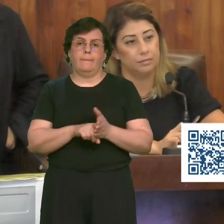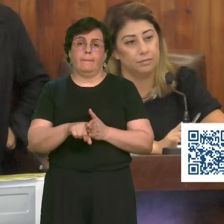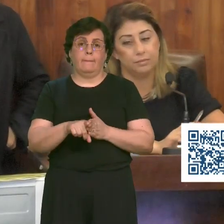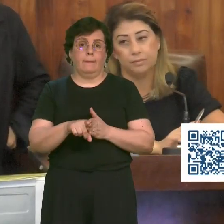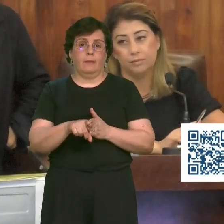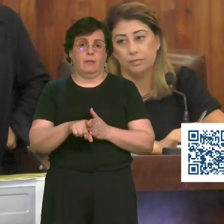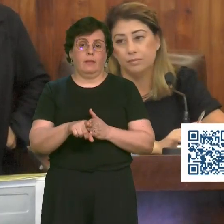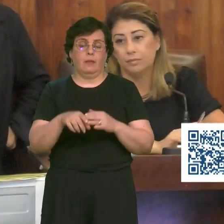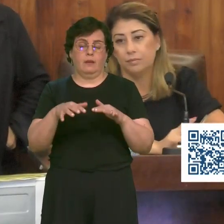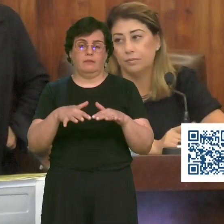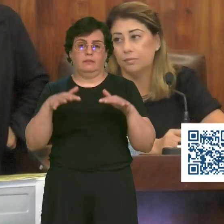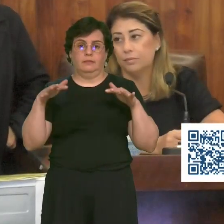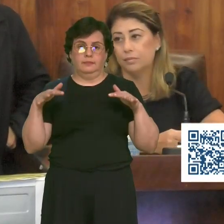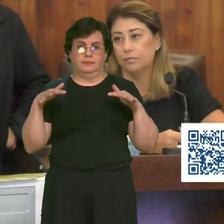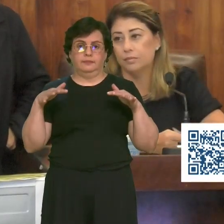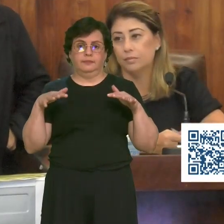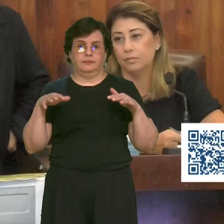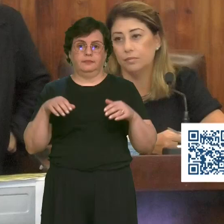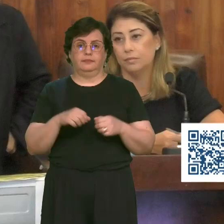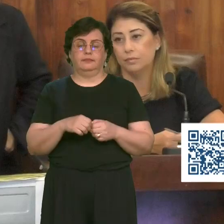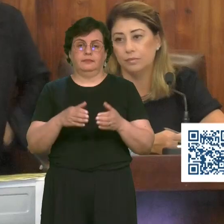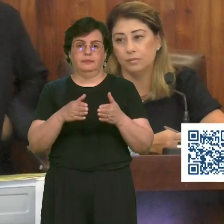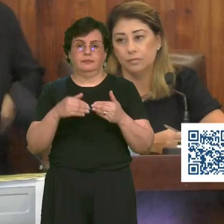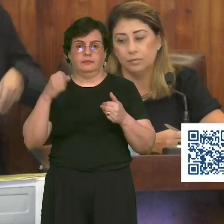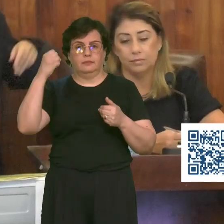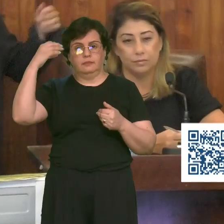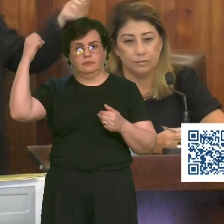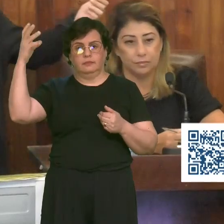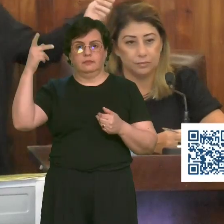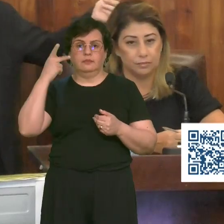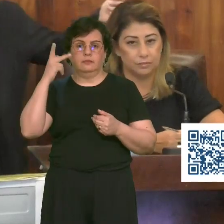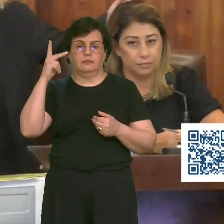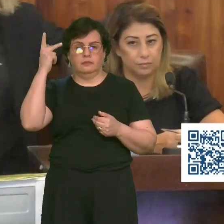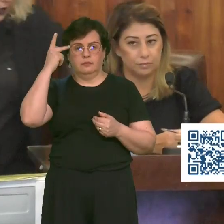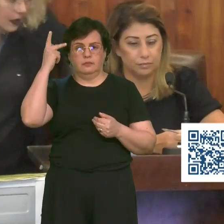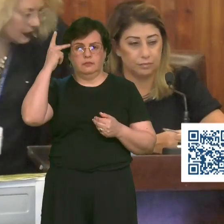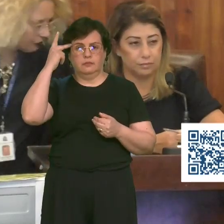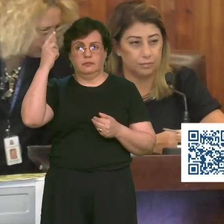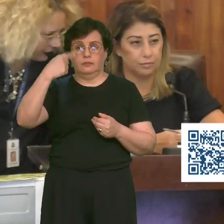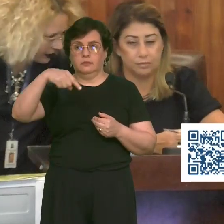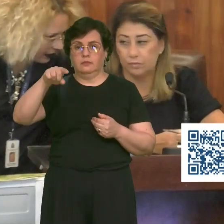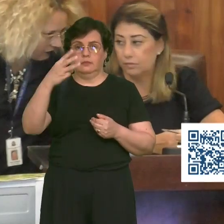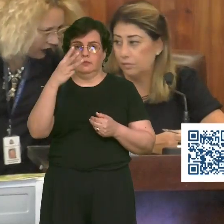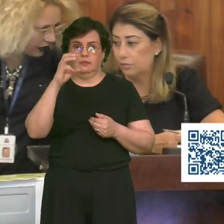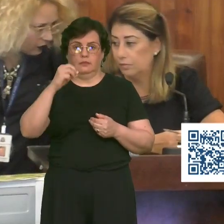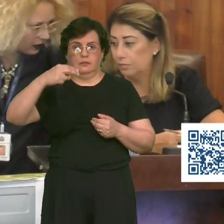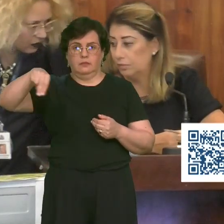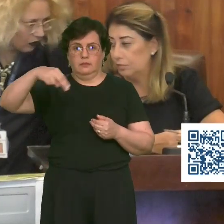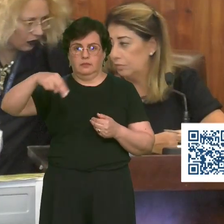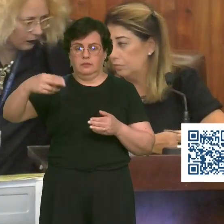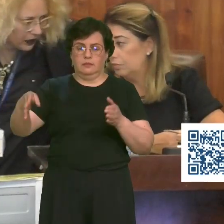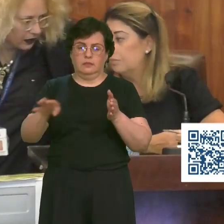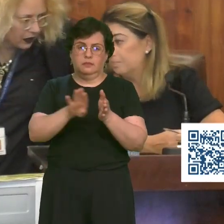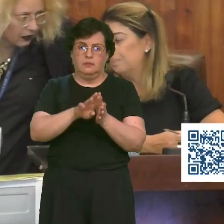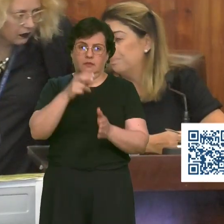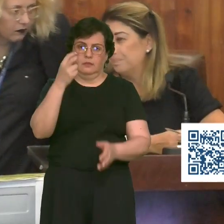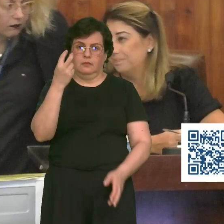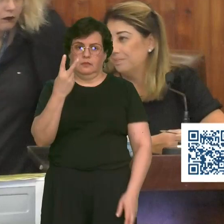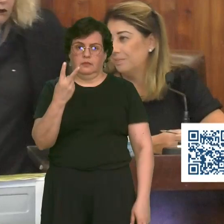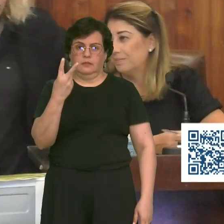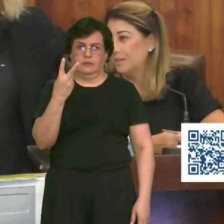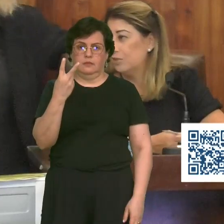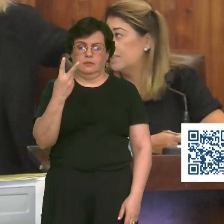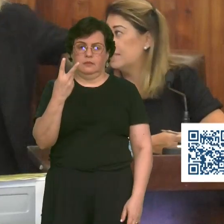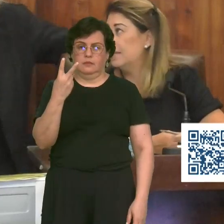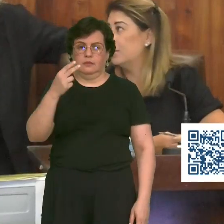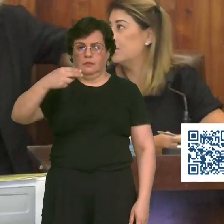a prestação do plenário pedido de viagem à cidade de São Paulo saída dia 30 de novembro de 2022 a 1 hora da manhã